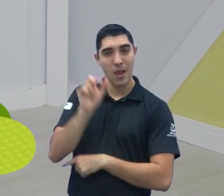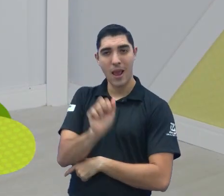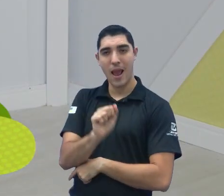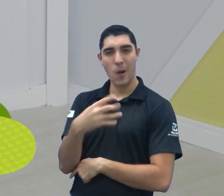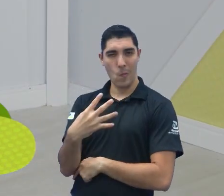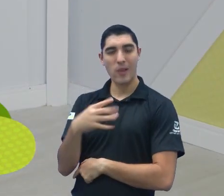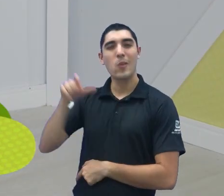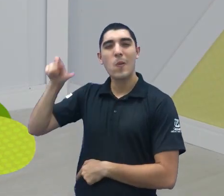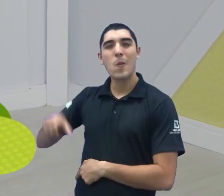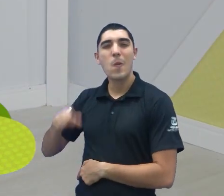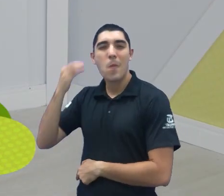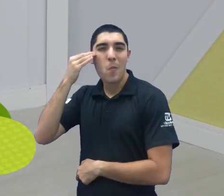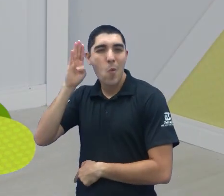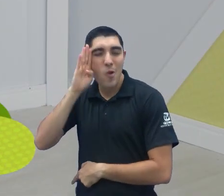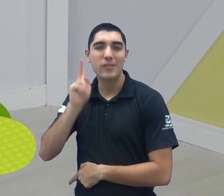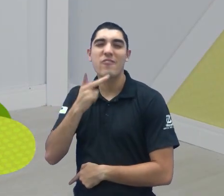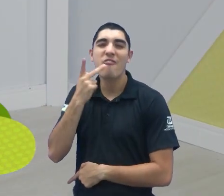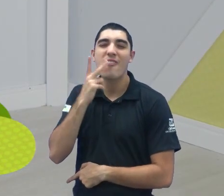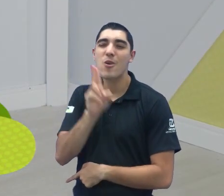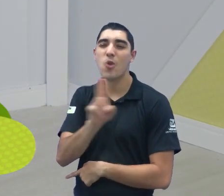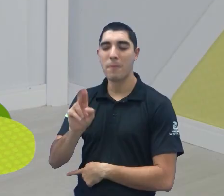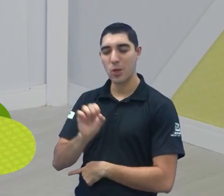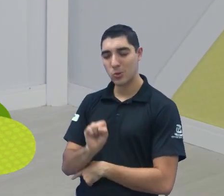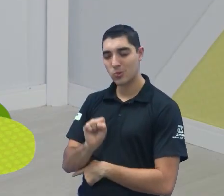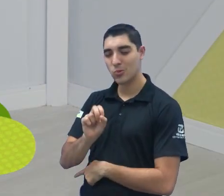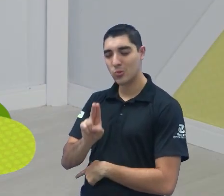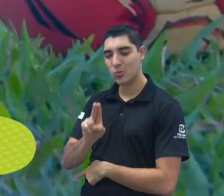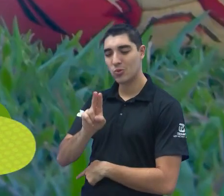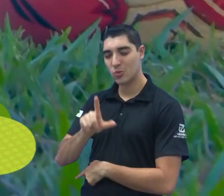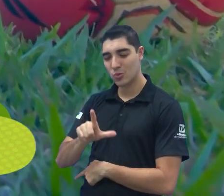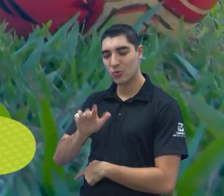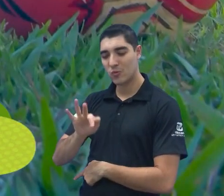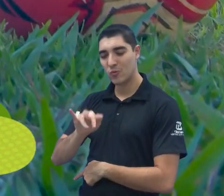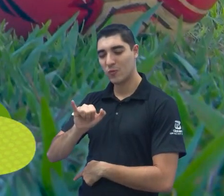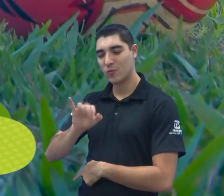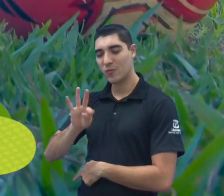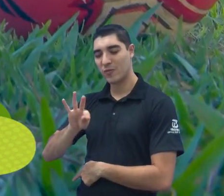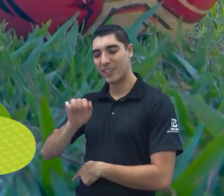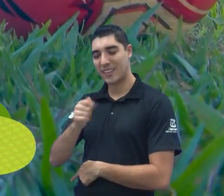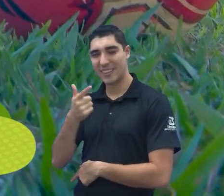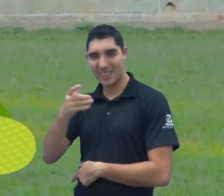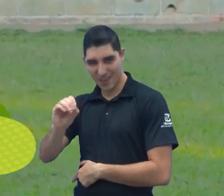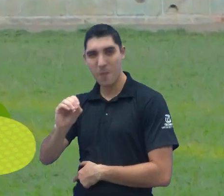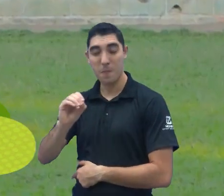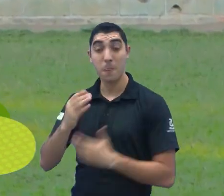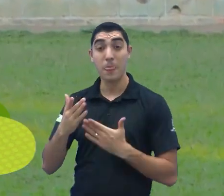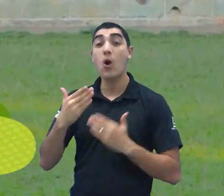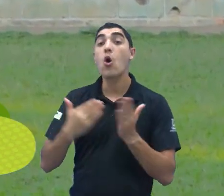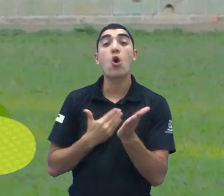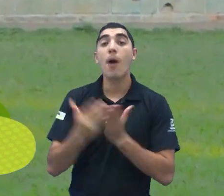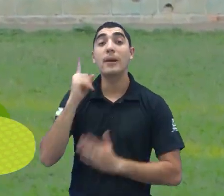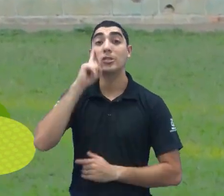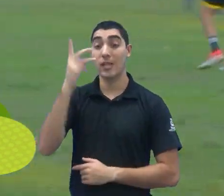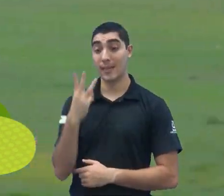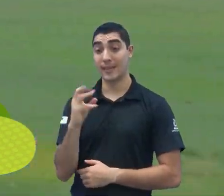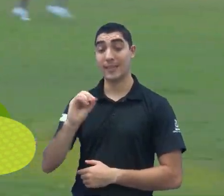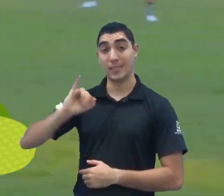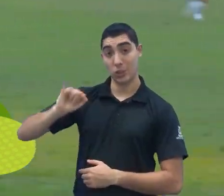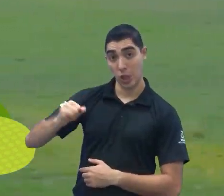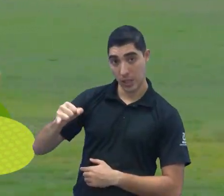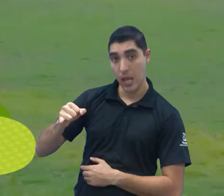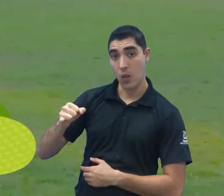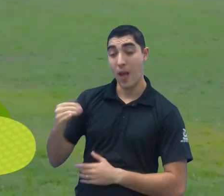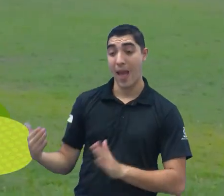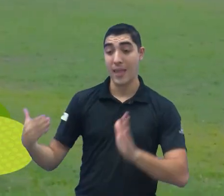Brunão, o Bruno Castilho, de Sulfitão 2026, hein? Que beleza! A competição começa no dia 30 de janeiro e tem previsão de término para o